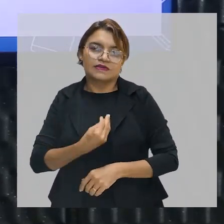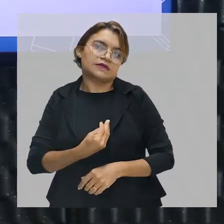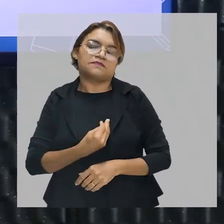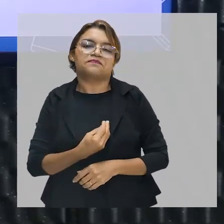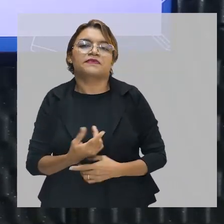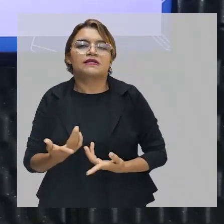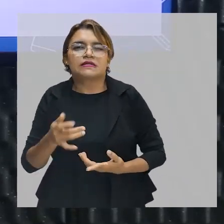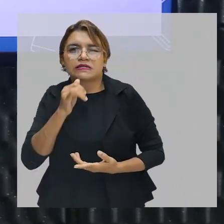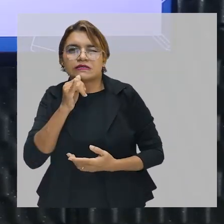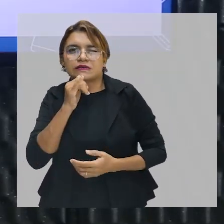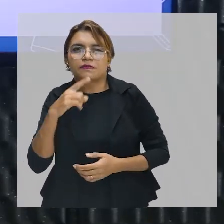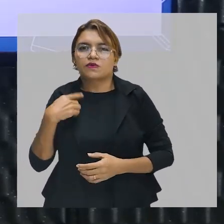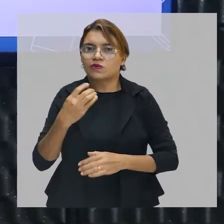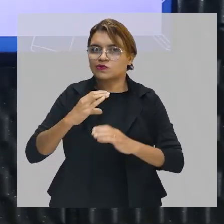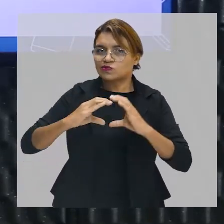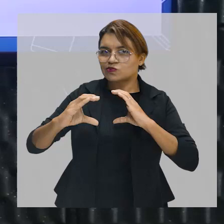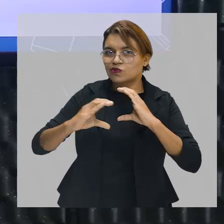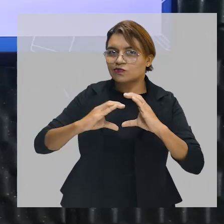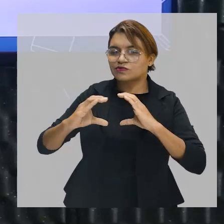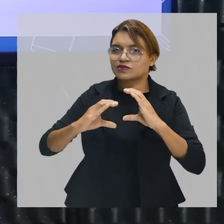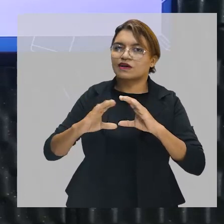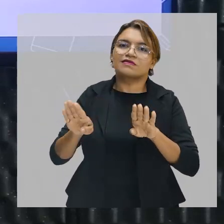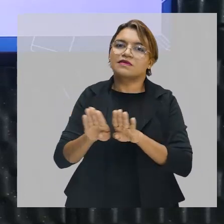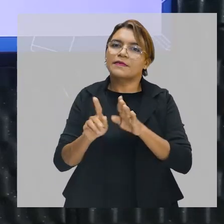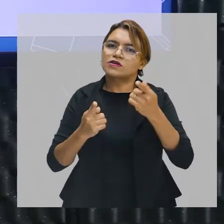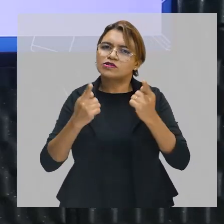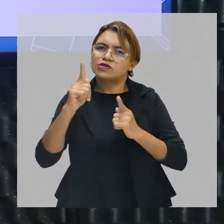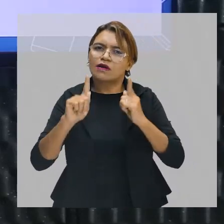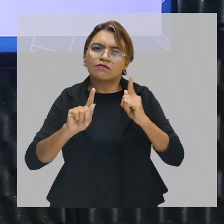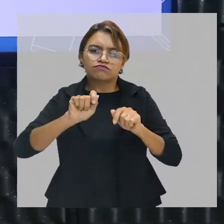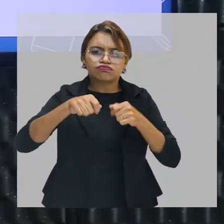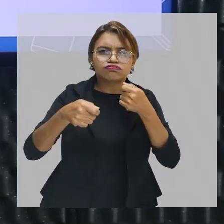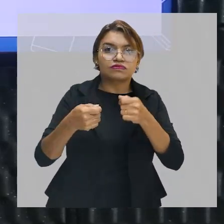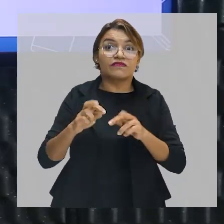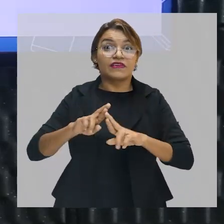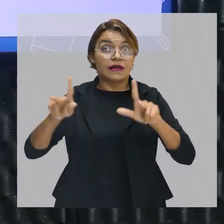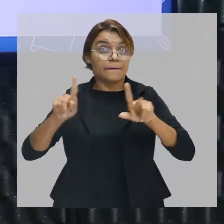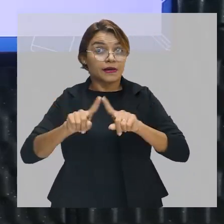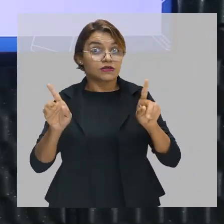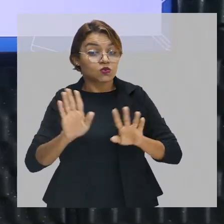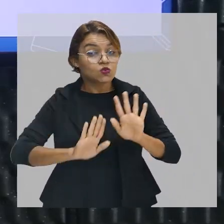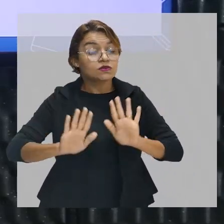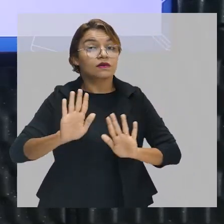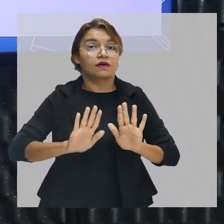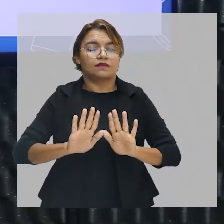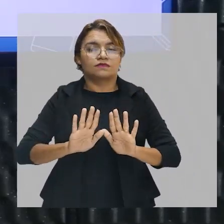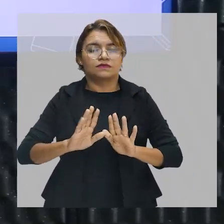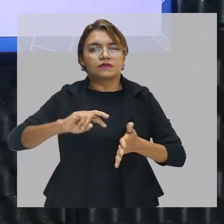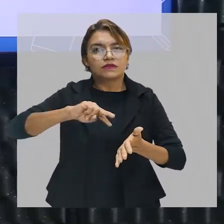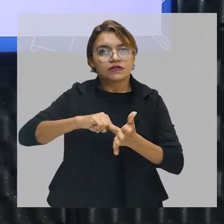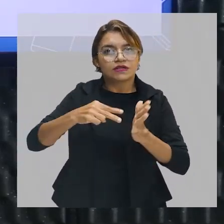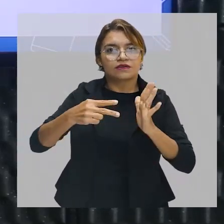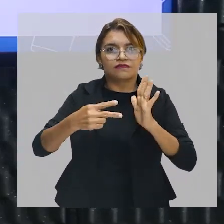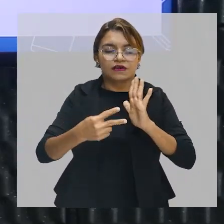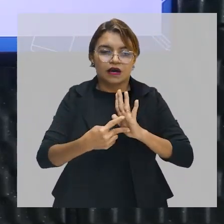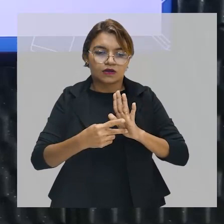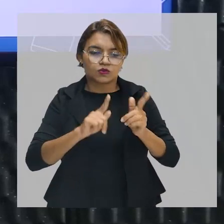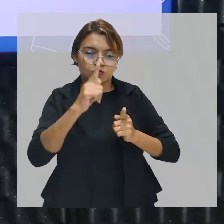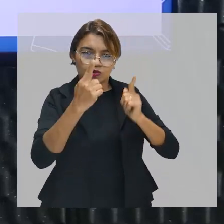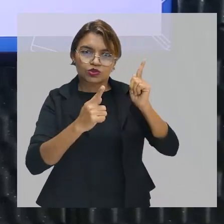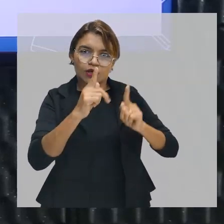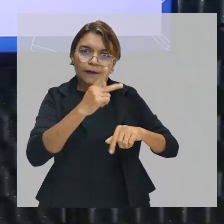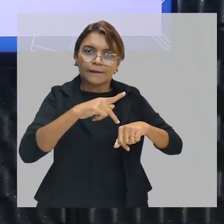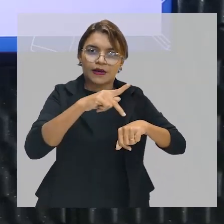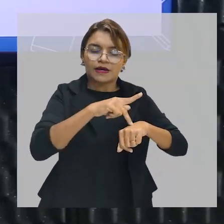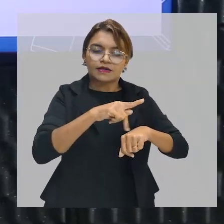nós podemos nos comunicar através dos gestos de diferentes maneiras. Só tenham cuidado, pois o significado de um gesto em um país,